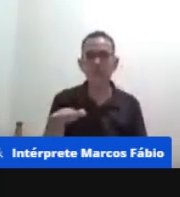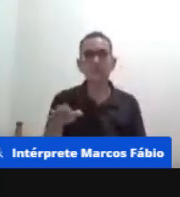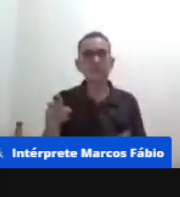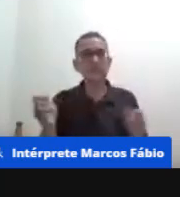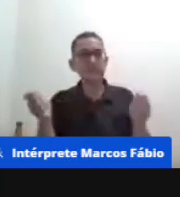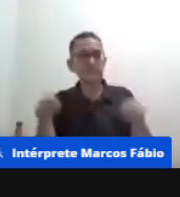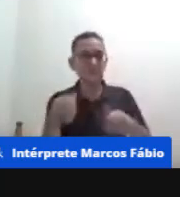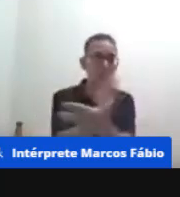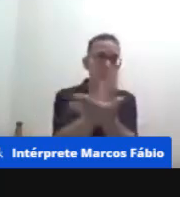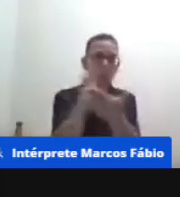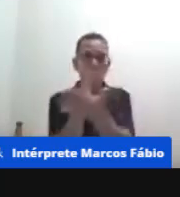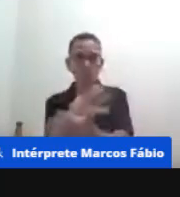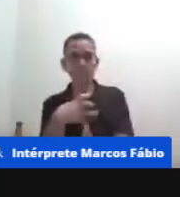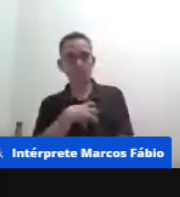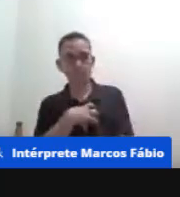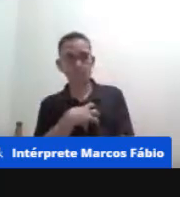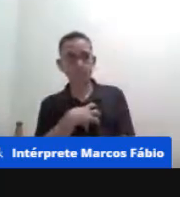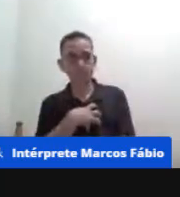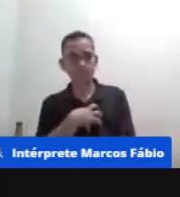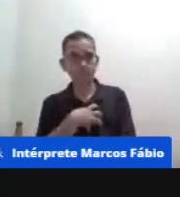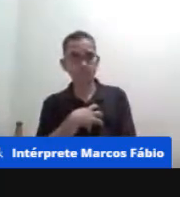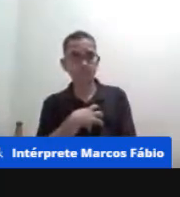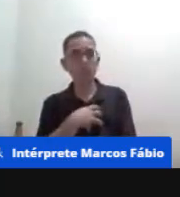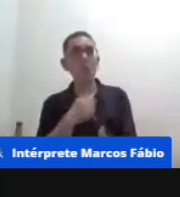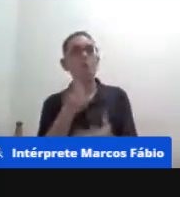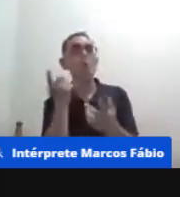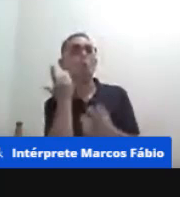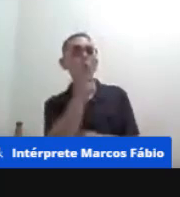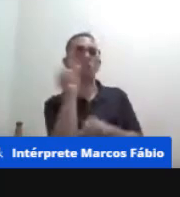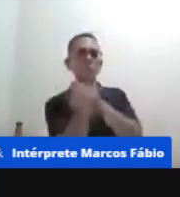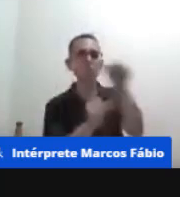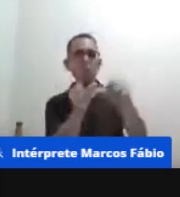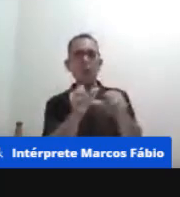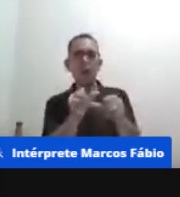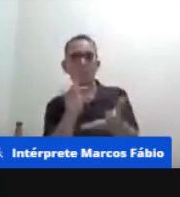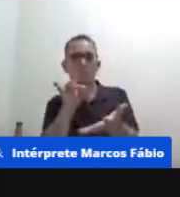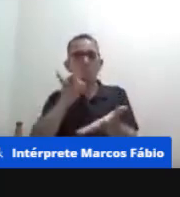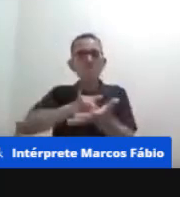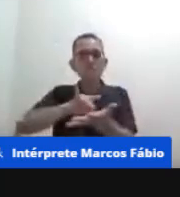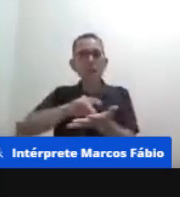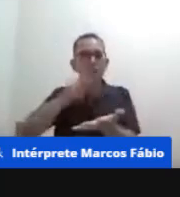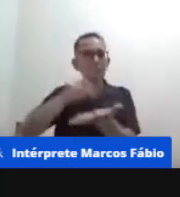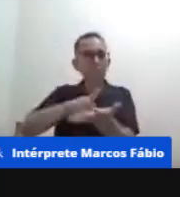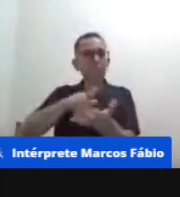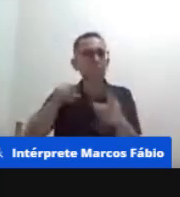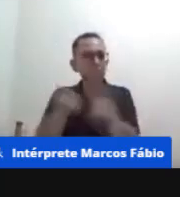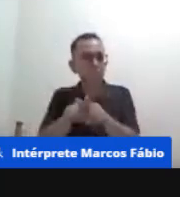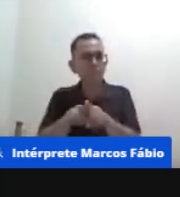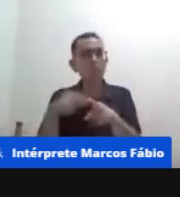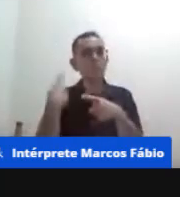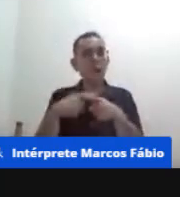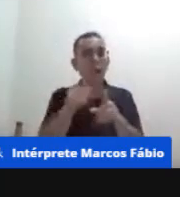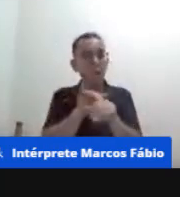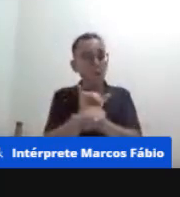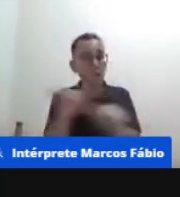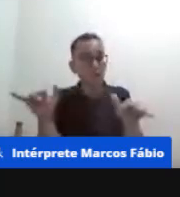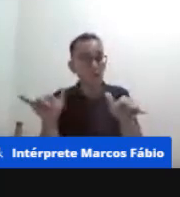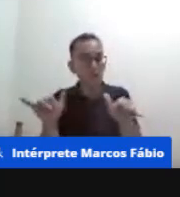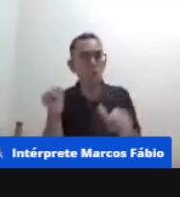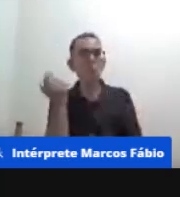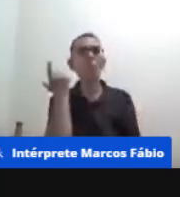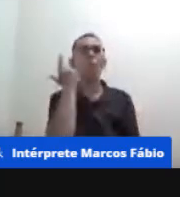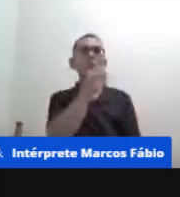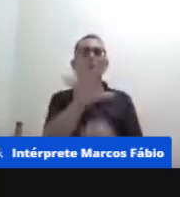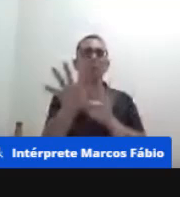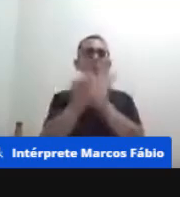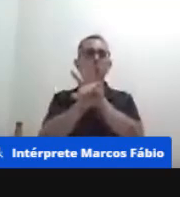que eu consigo tornar isso mais real, mais efetivo, que a informação se torna mais significativa para